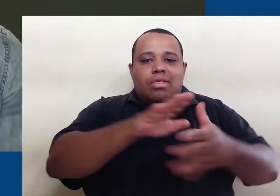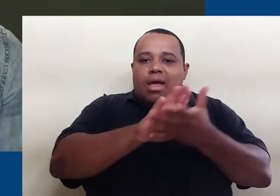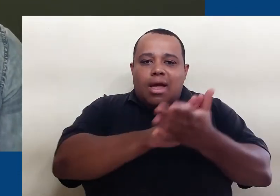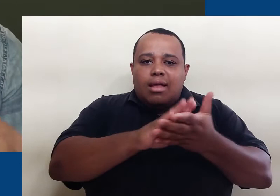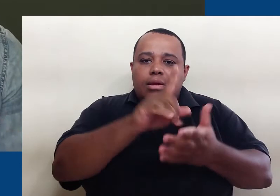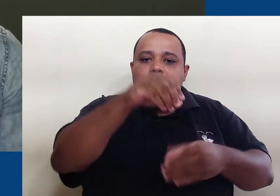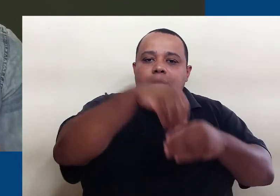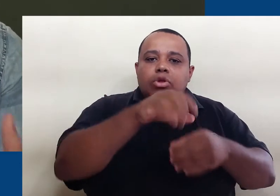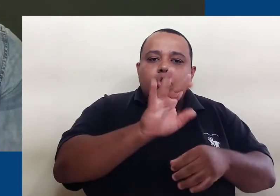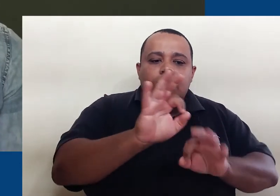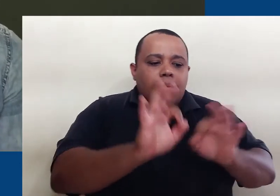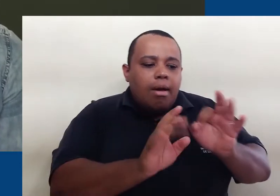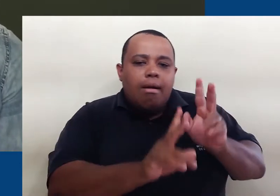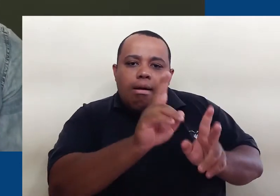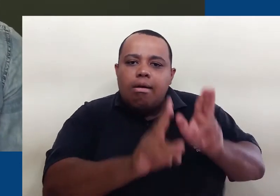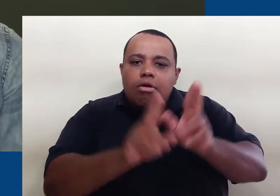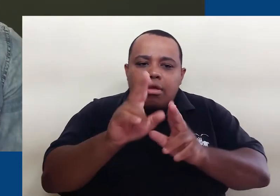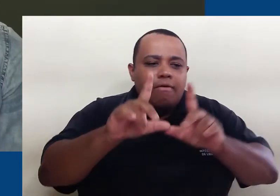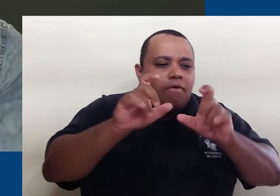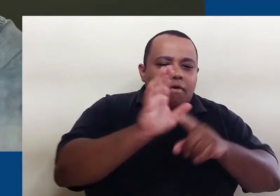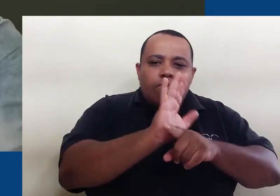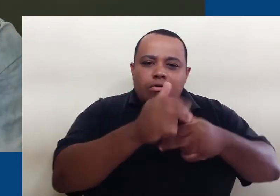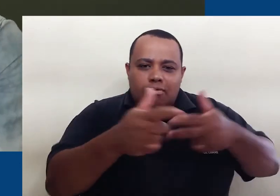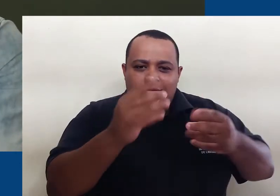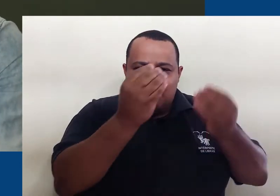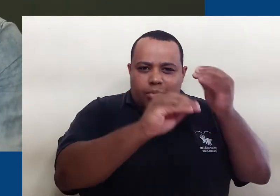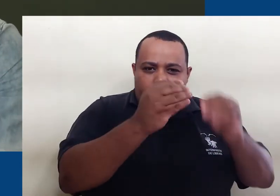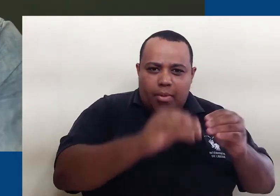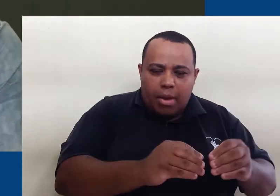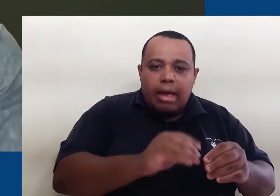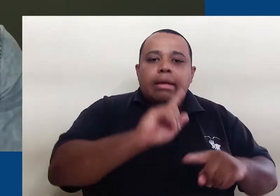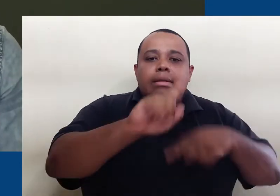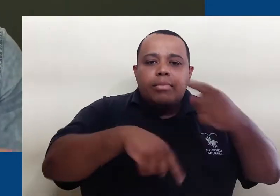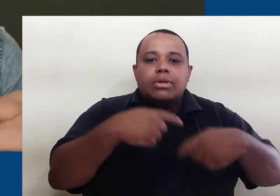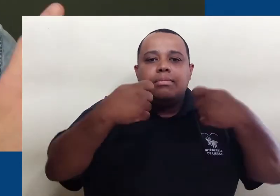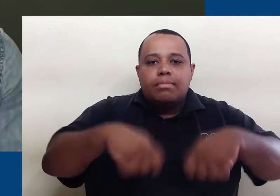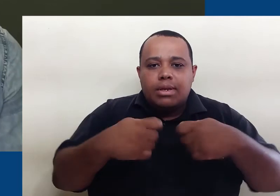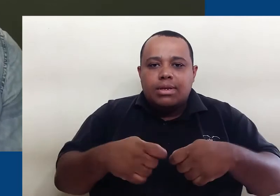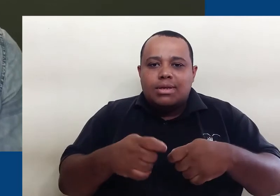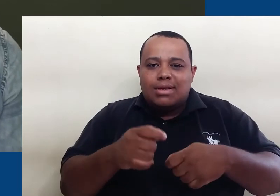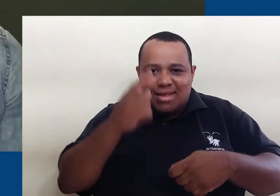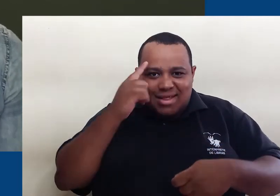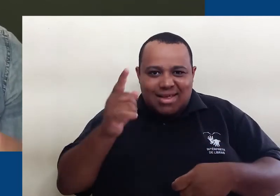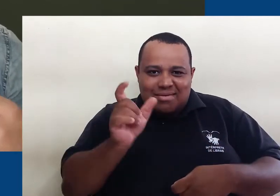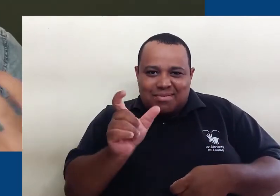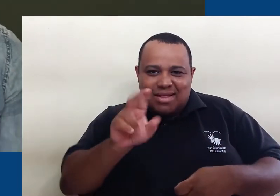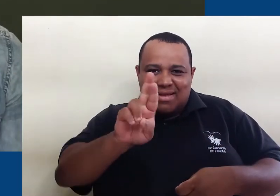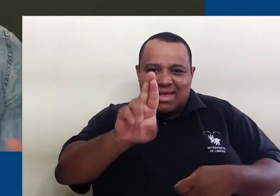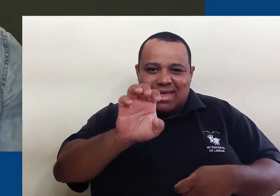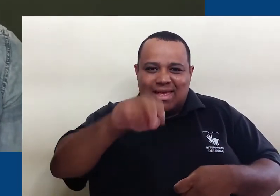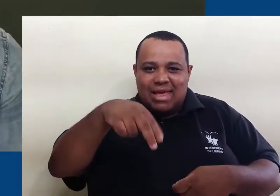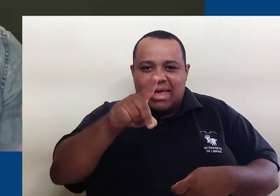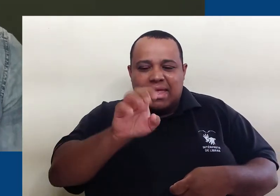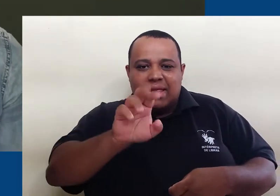tem que fazer é exportar o vídeo como um arquivo de vídeo e não como um projeto de edição. Então, só explicando